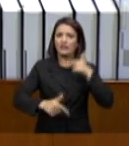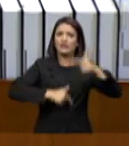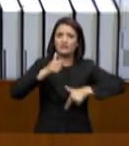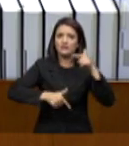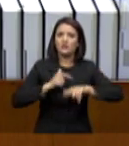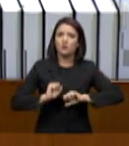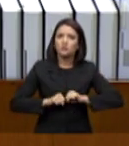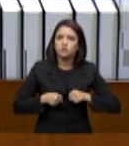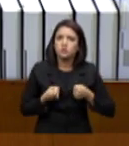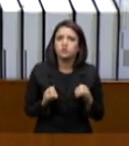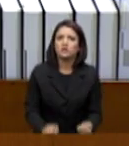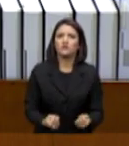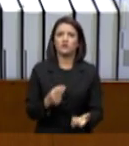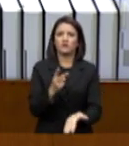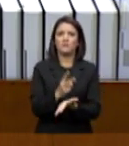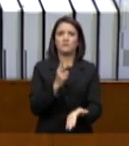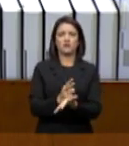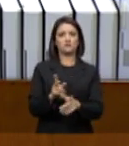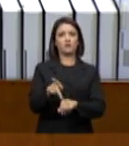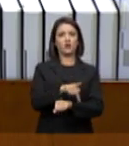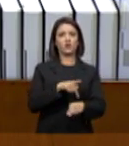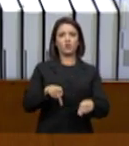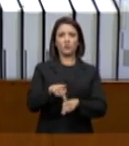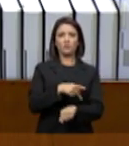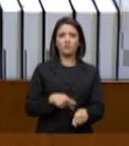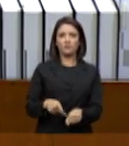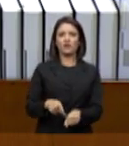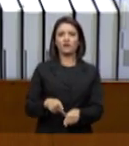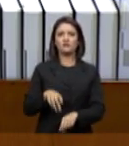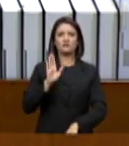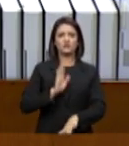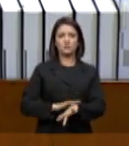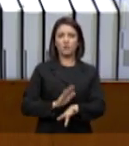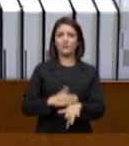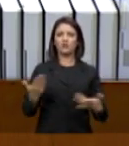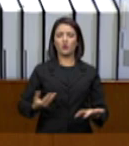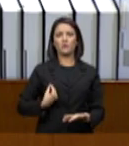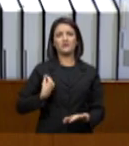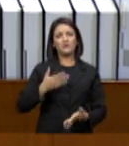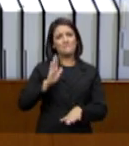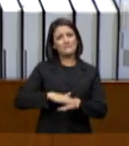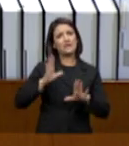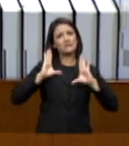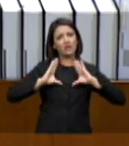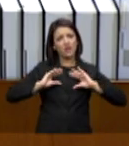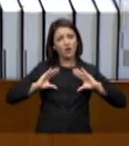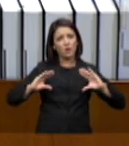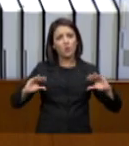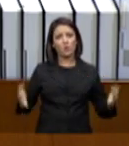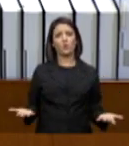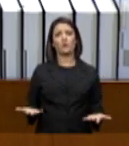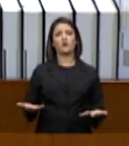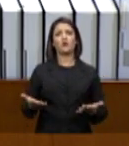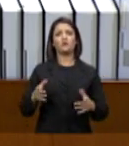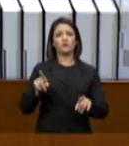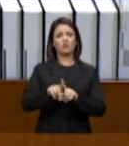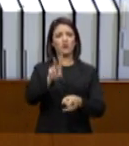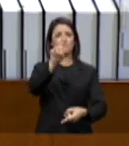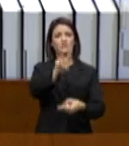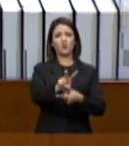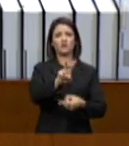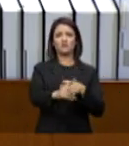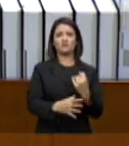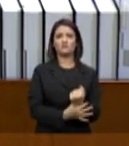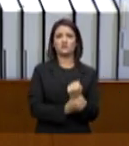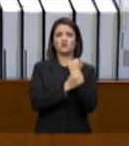trabalhando com firmeza para que o país possa cruzar esse delicado momento com a maior tranquilidade possível e com a máxima proteção